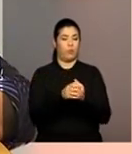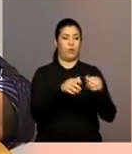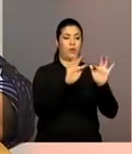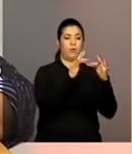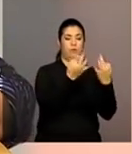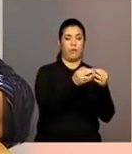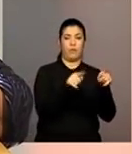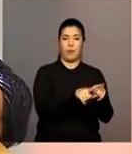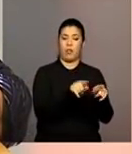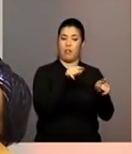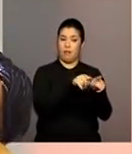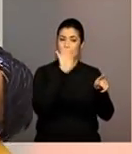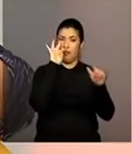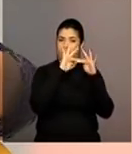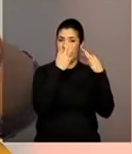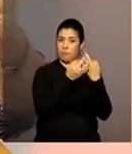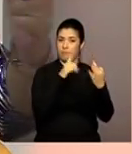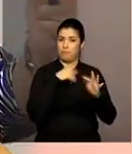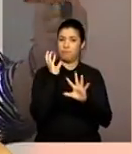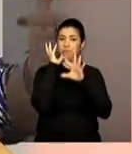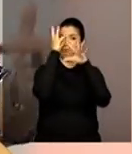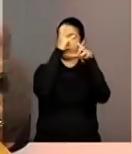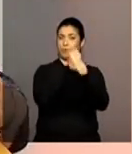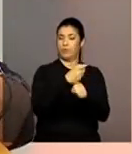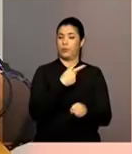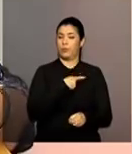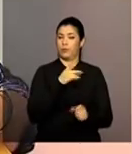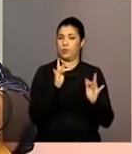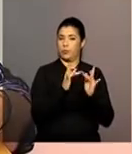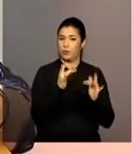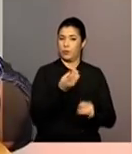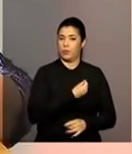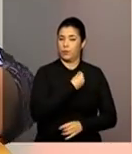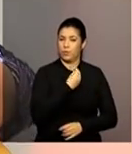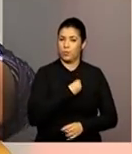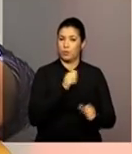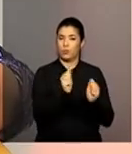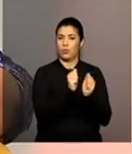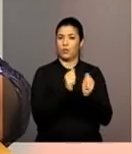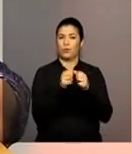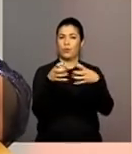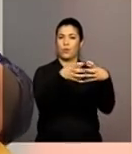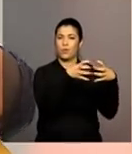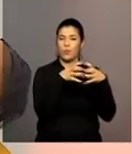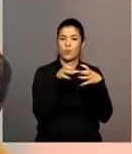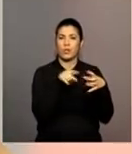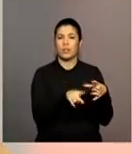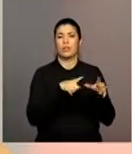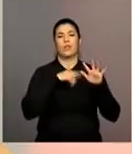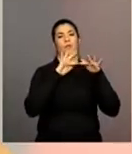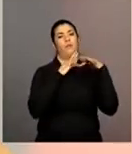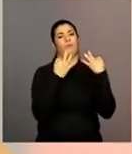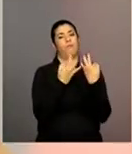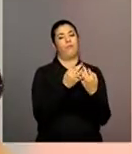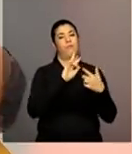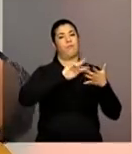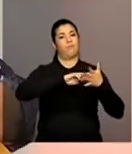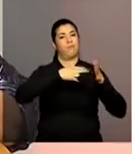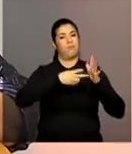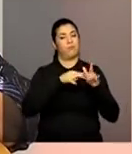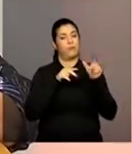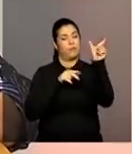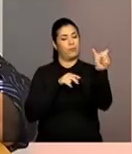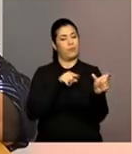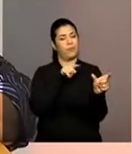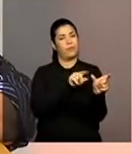história essa família tem uma relação Comunitária essa família eh traduz muitas